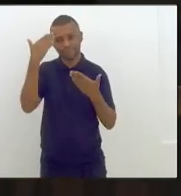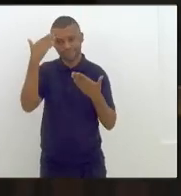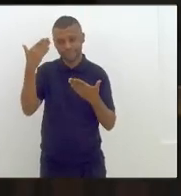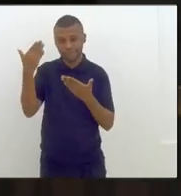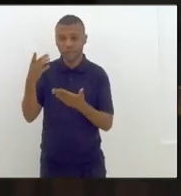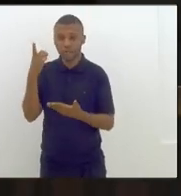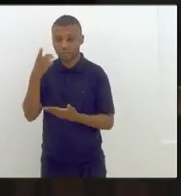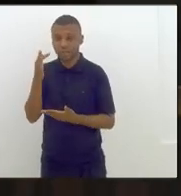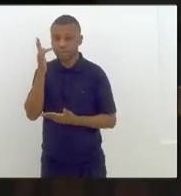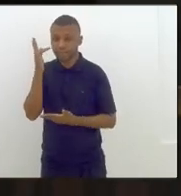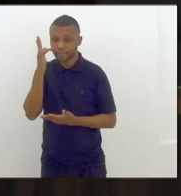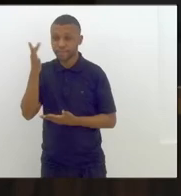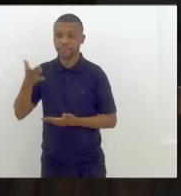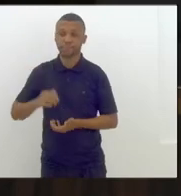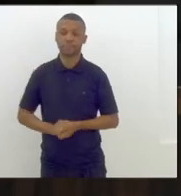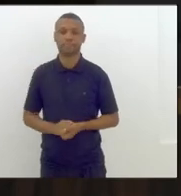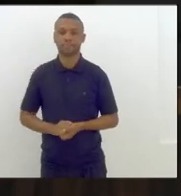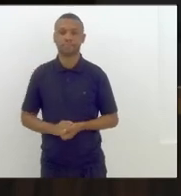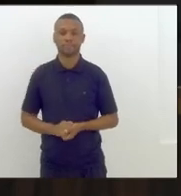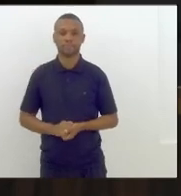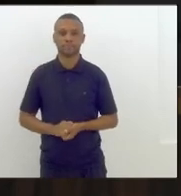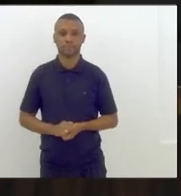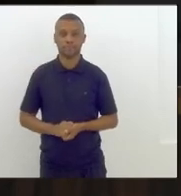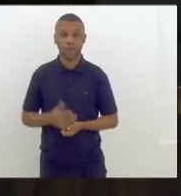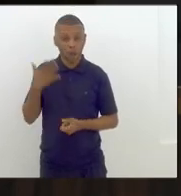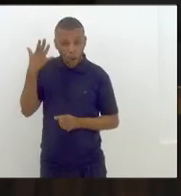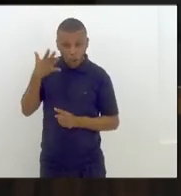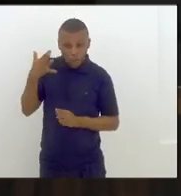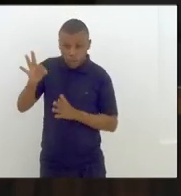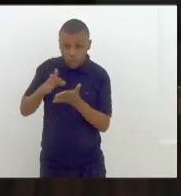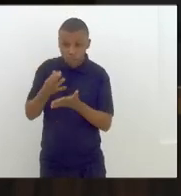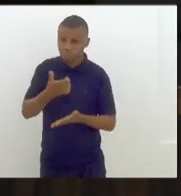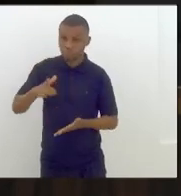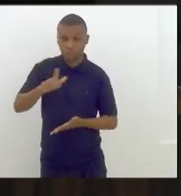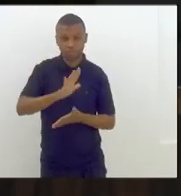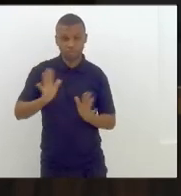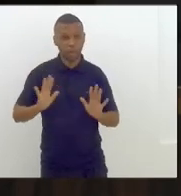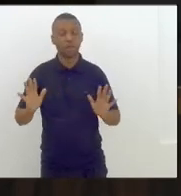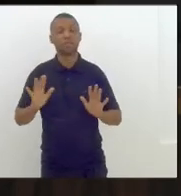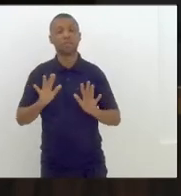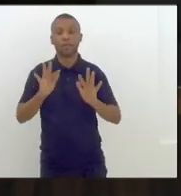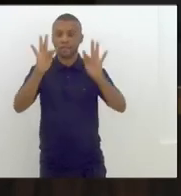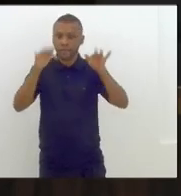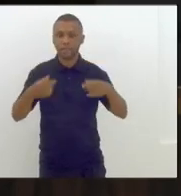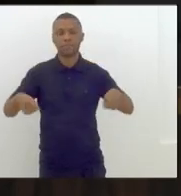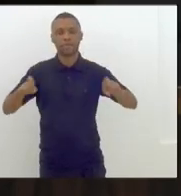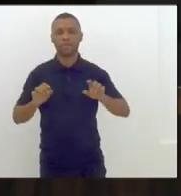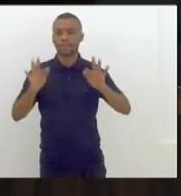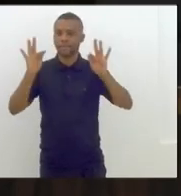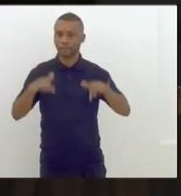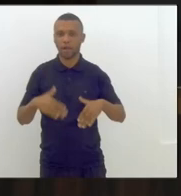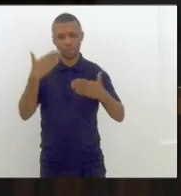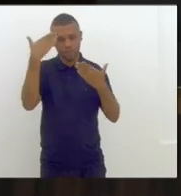Agradecendo ao deputado Flávio Serafini, não havendo mais orador inscrito, encerra-se o expediente final.